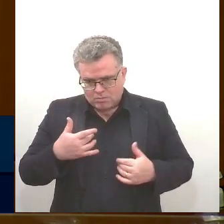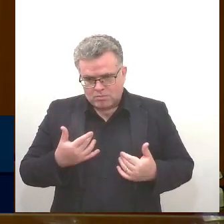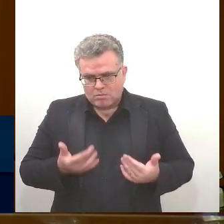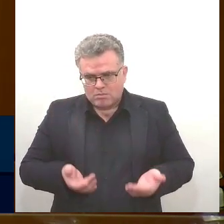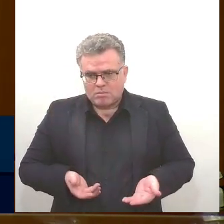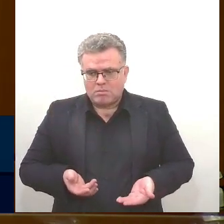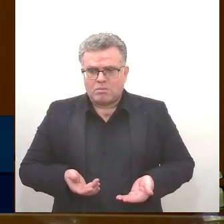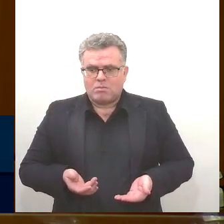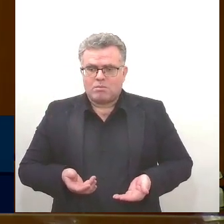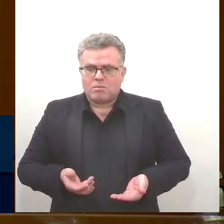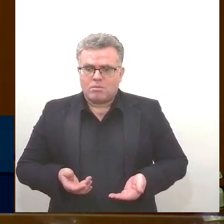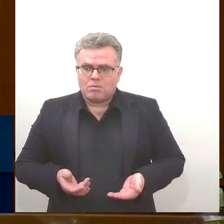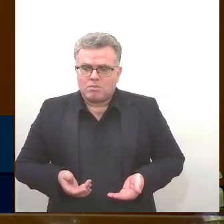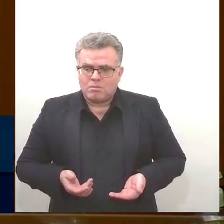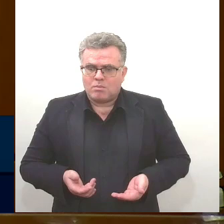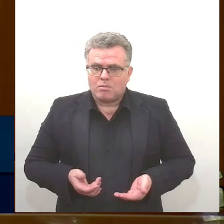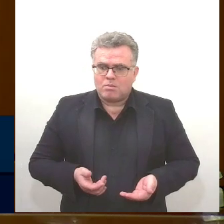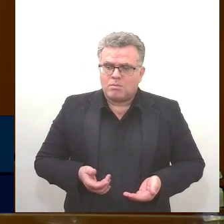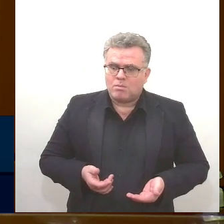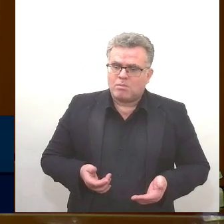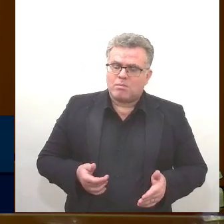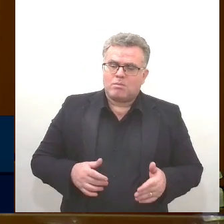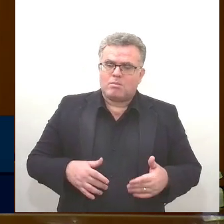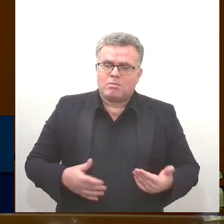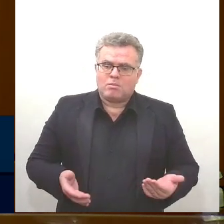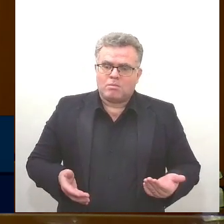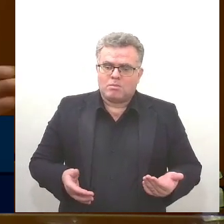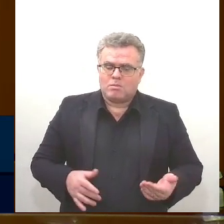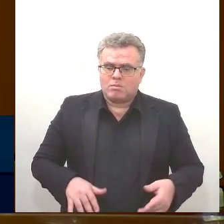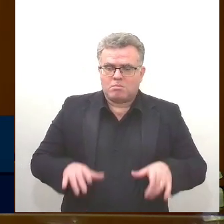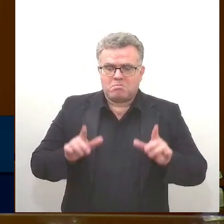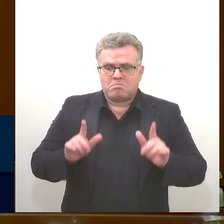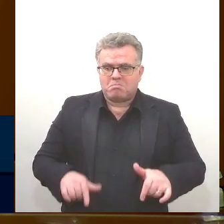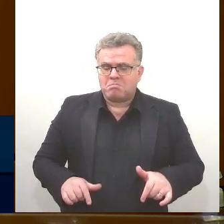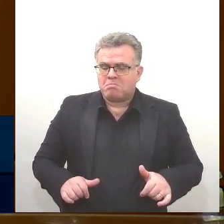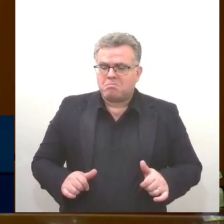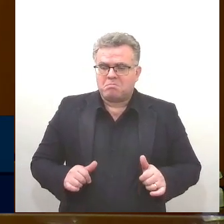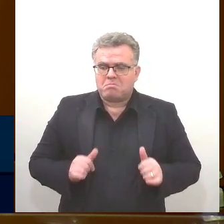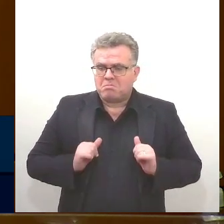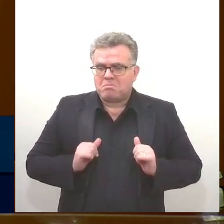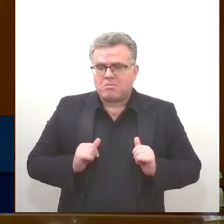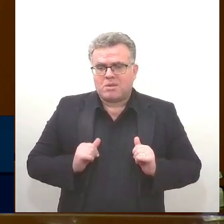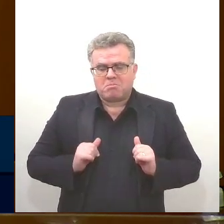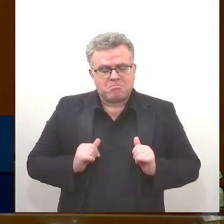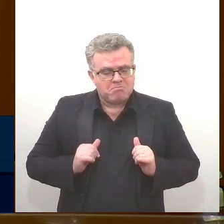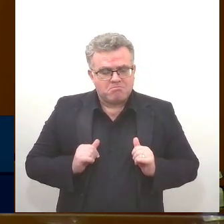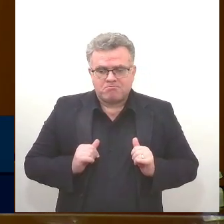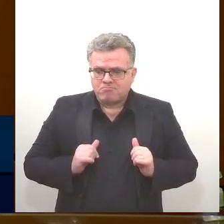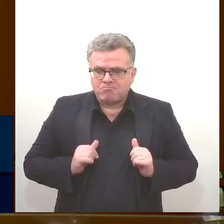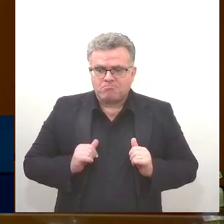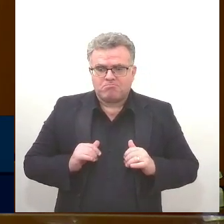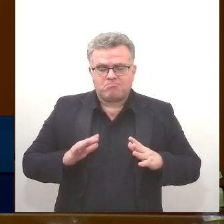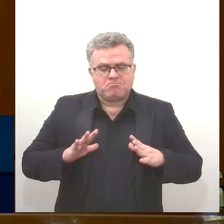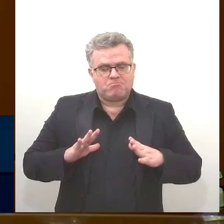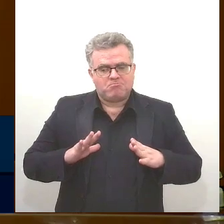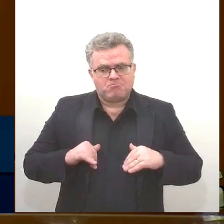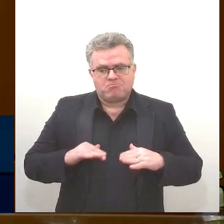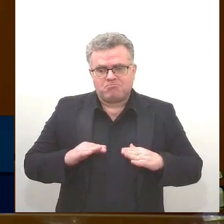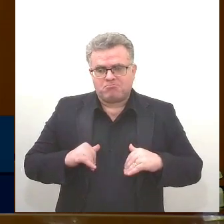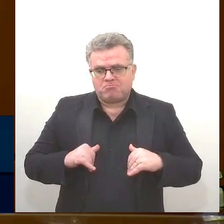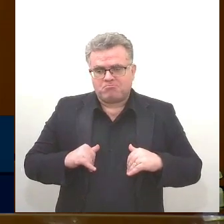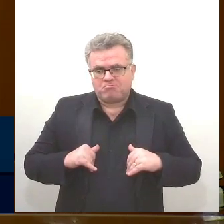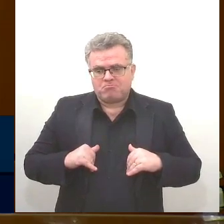está impune então é preciso que a justiça de Sergipe e o Ministério